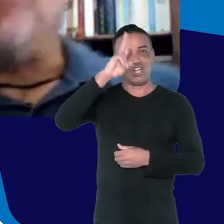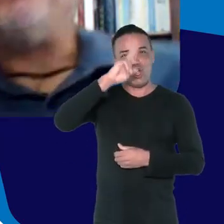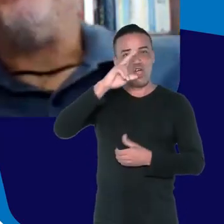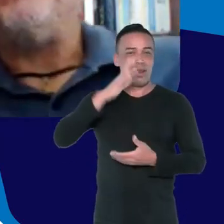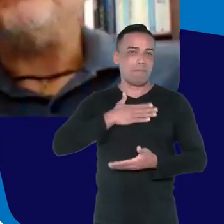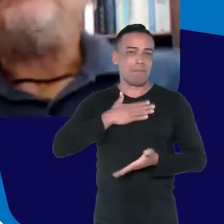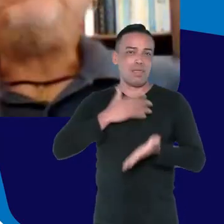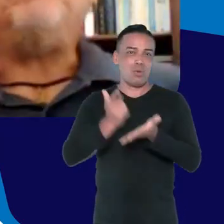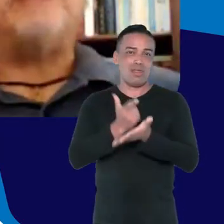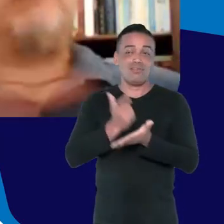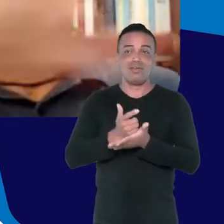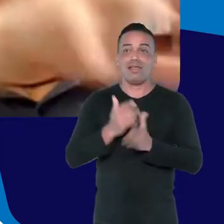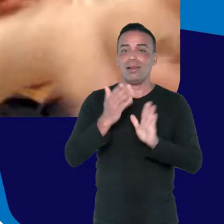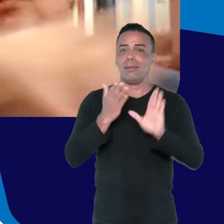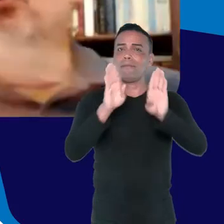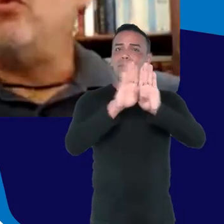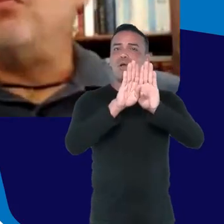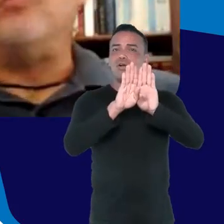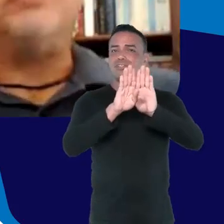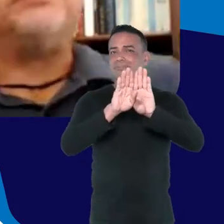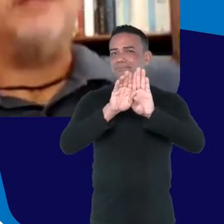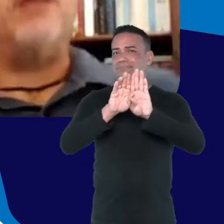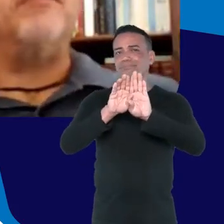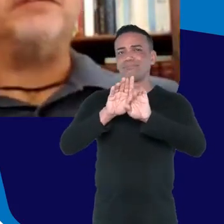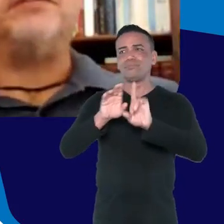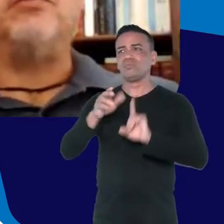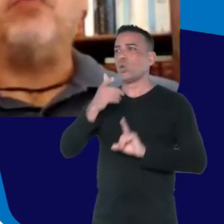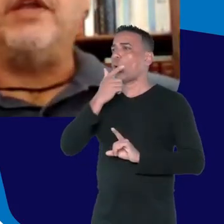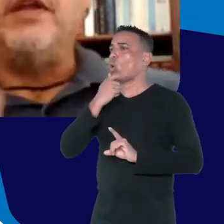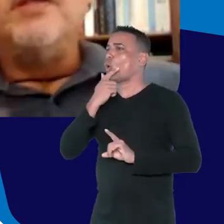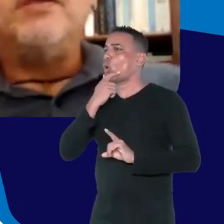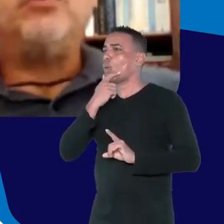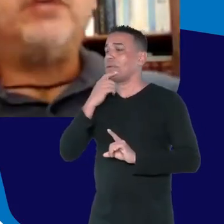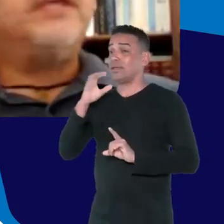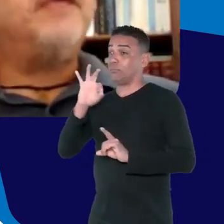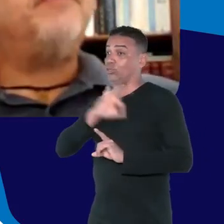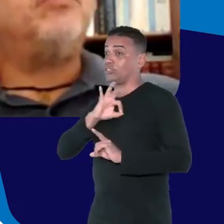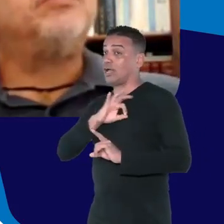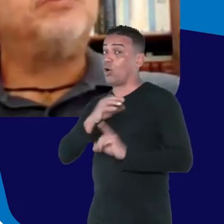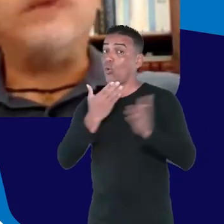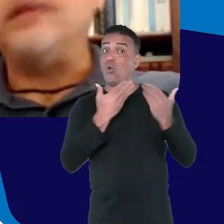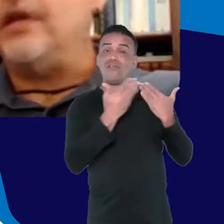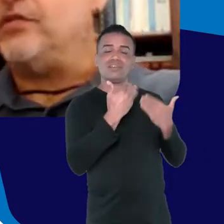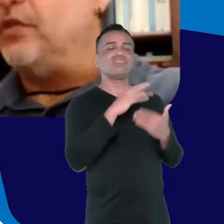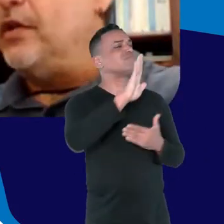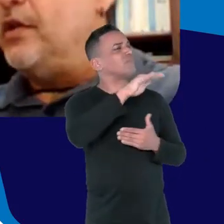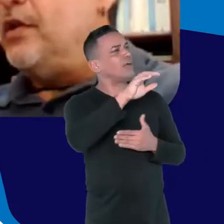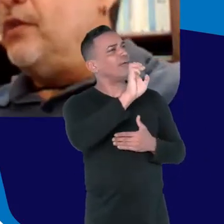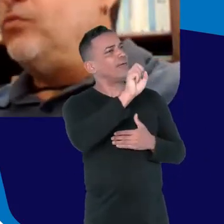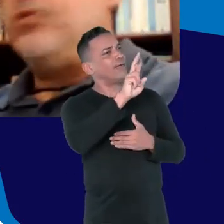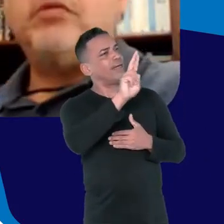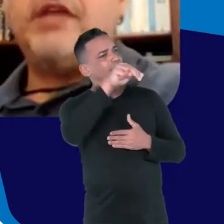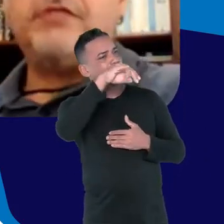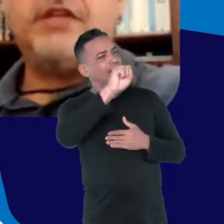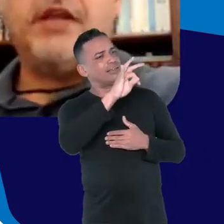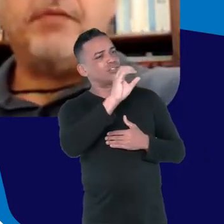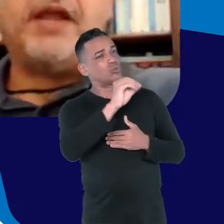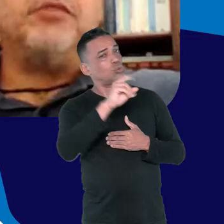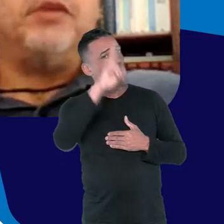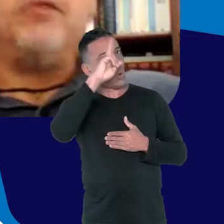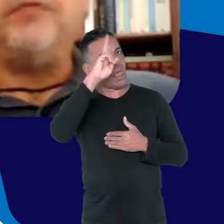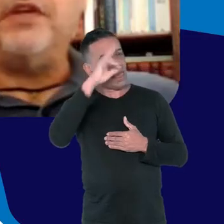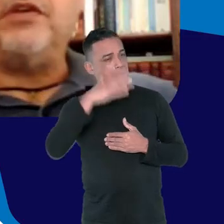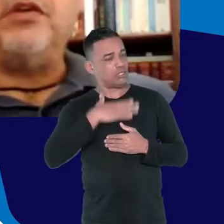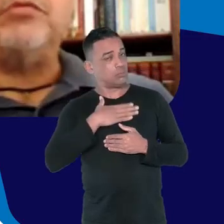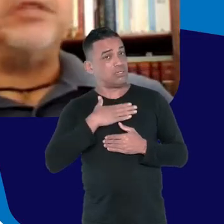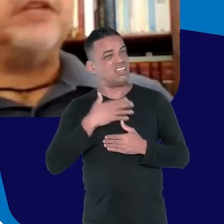porta, tinha um senhor e um policial conversando com ele. Eu cheguei e falei: ô, seu Ernesto, o senhor não deve se lembrar de